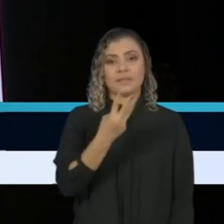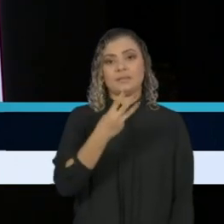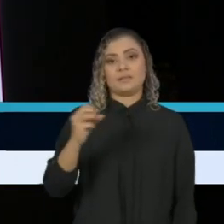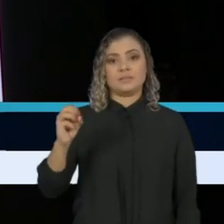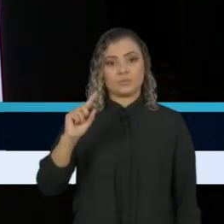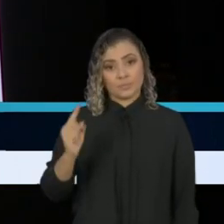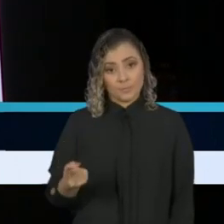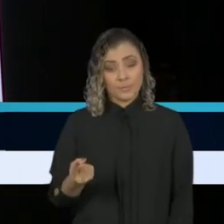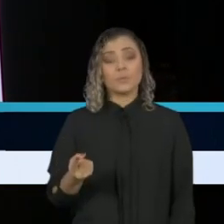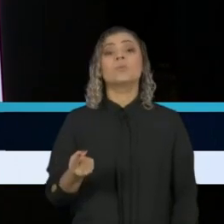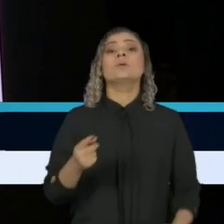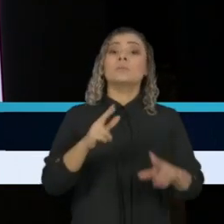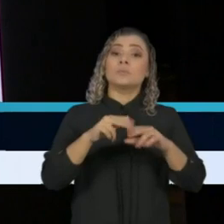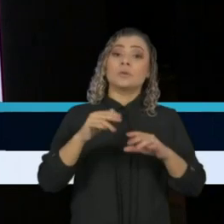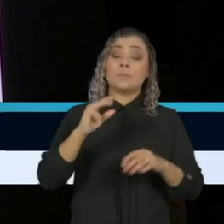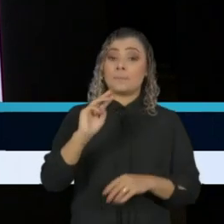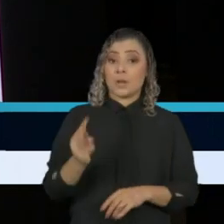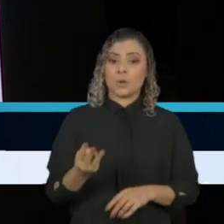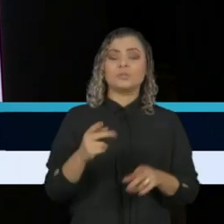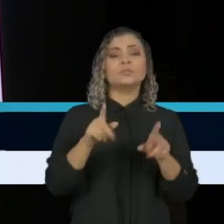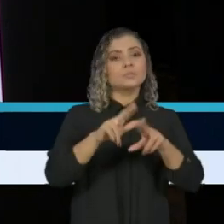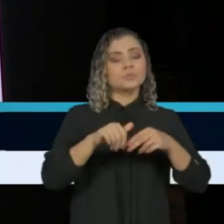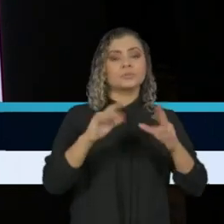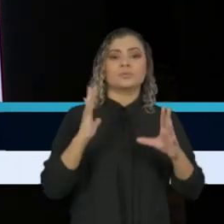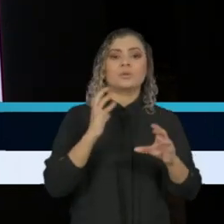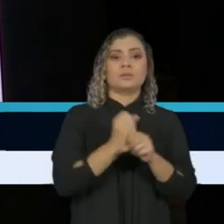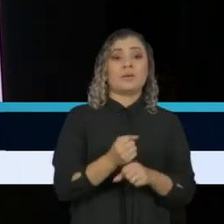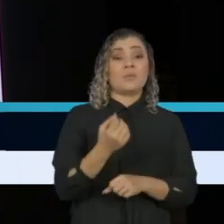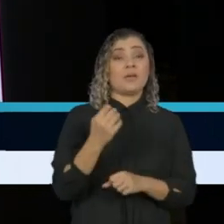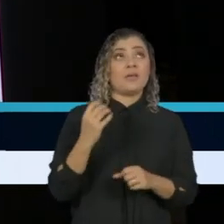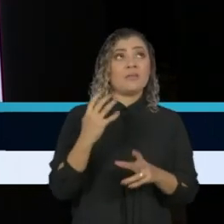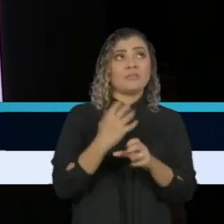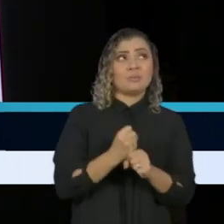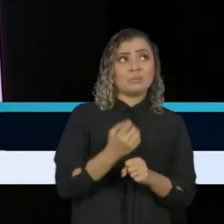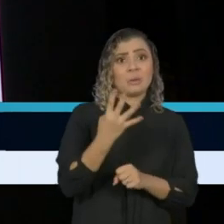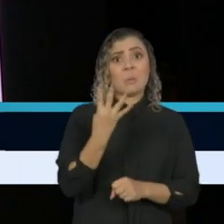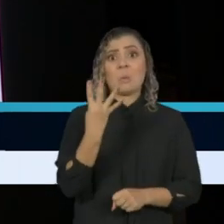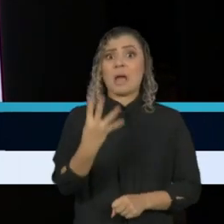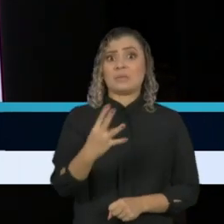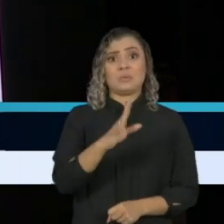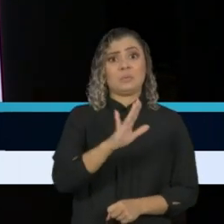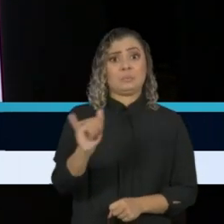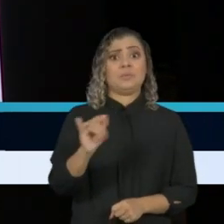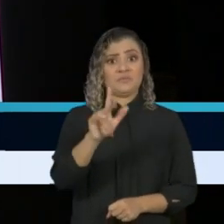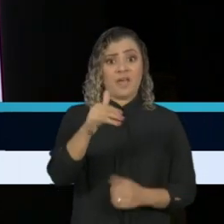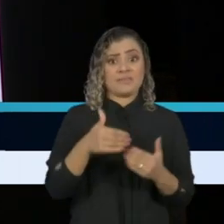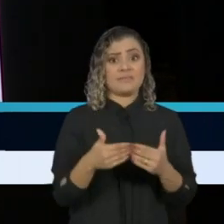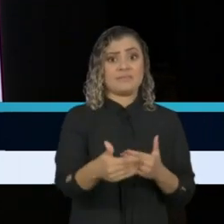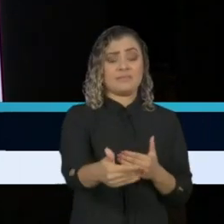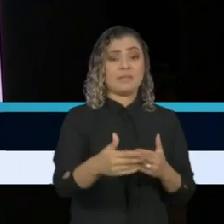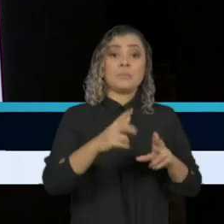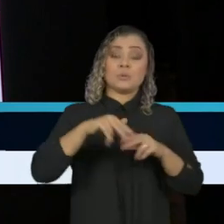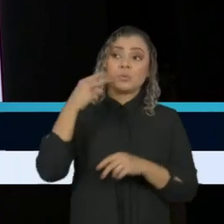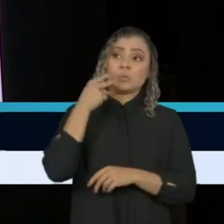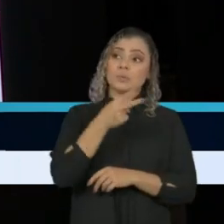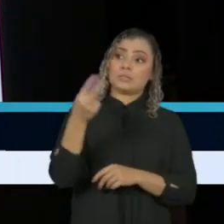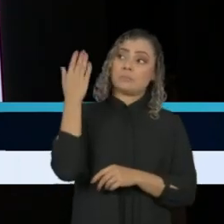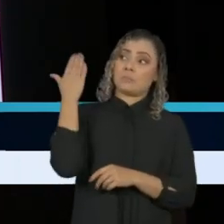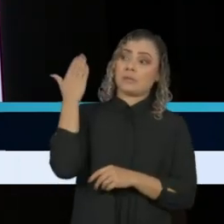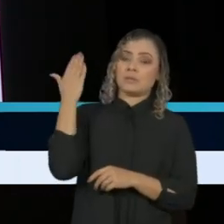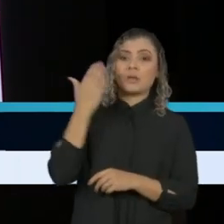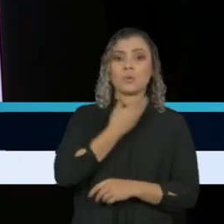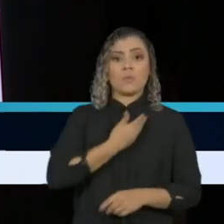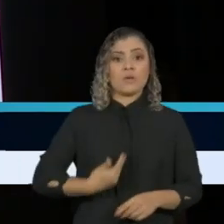somando em julho mais de 4 bilhões. Então foi essa a constatação que a partir de 2 semanas atrás o